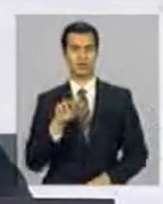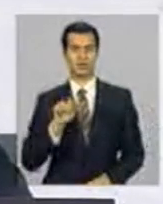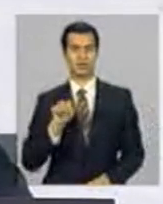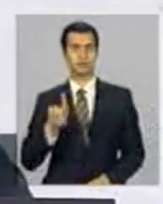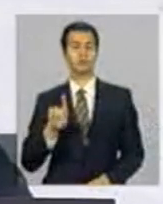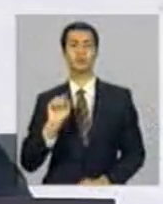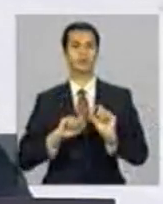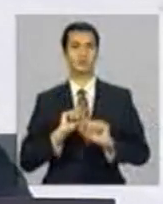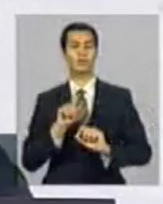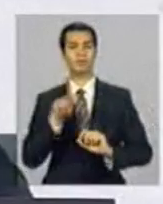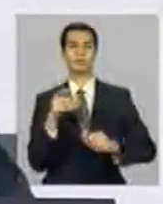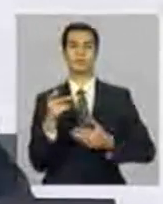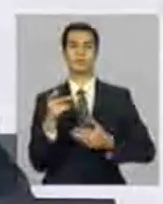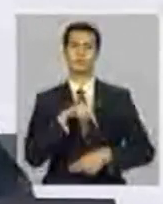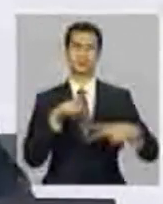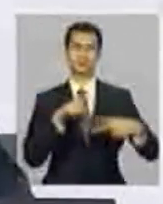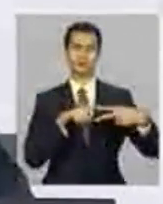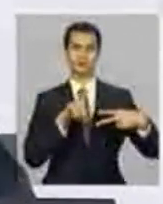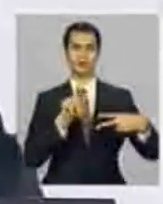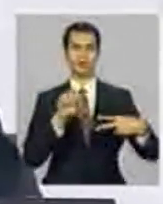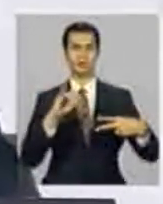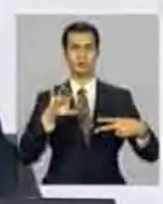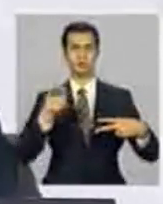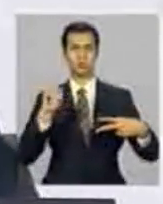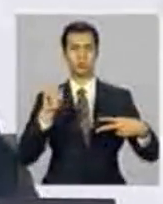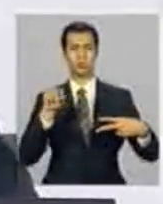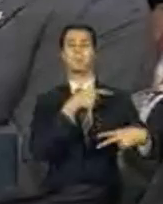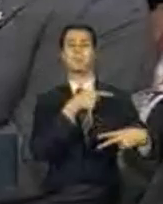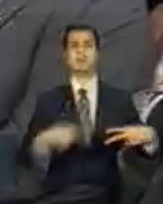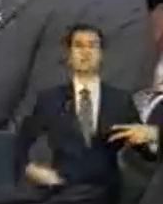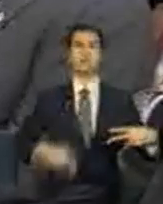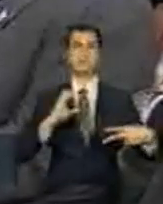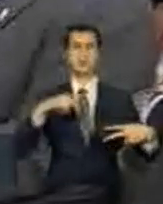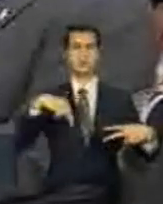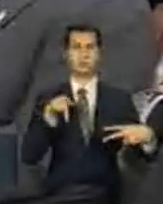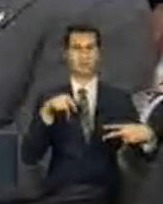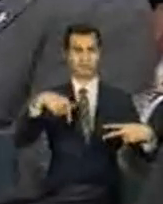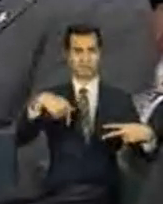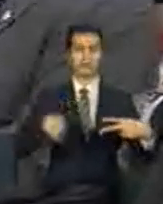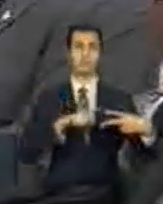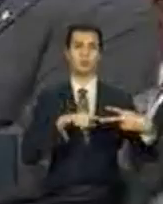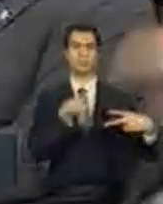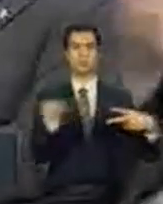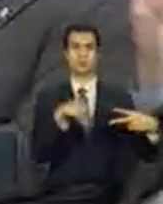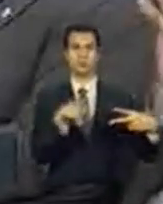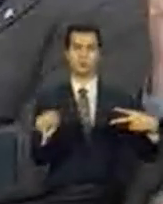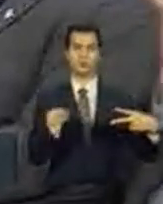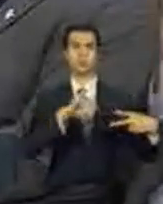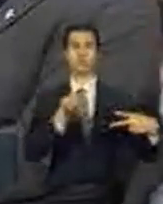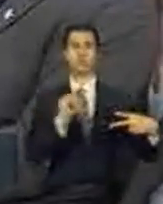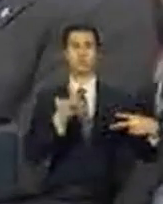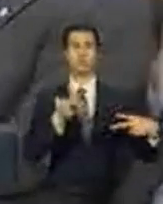jovens, professor Glaucio Oliva, presidente do CNPq, e professor Jorge